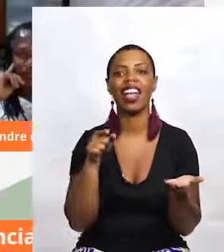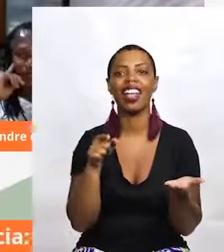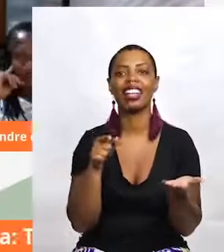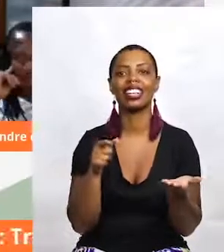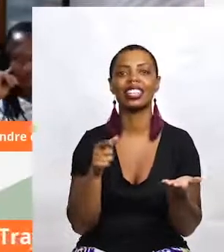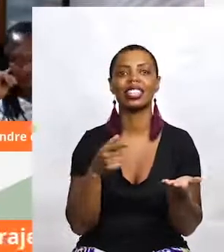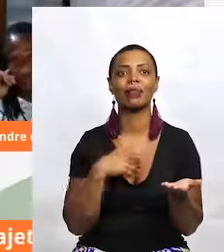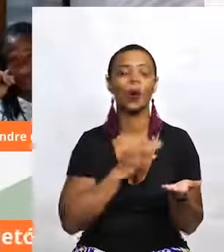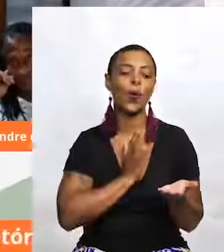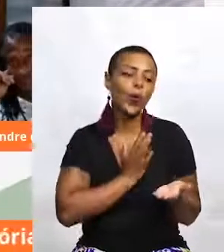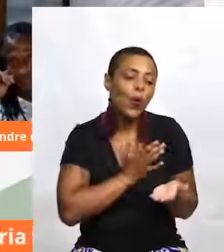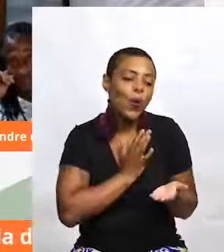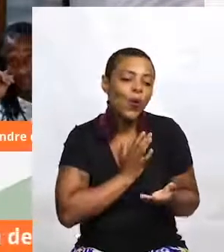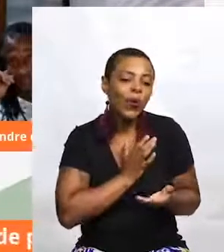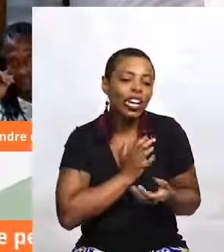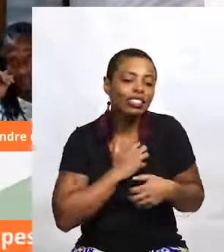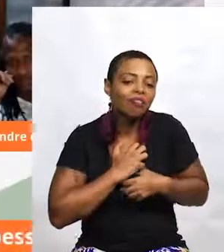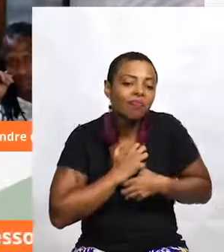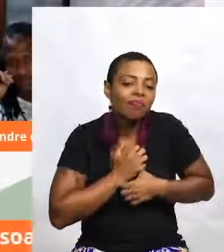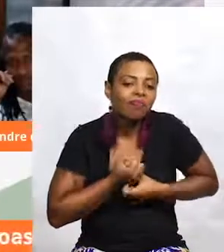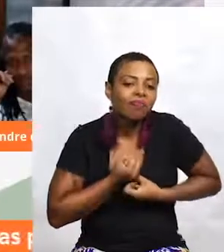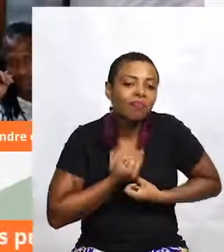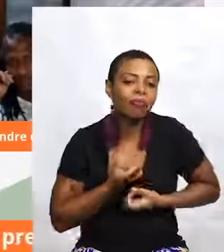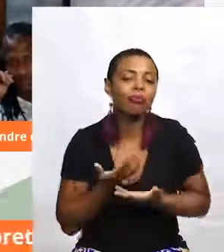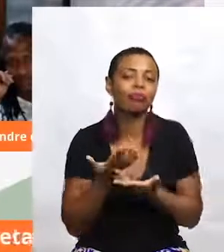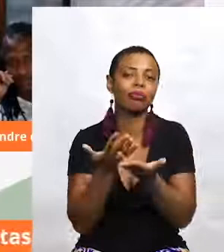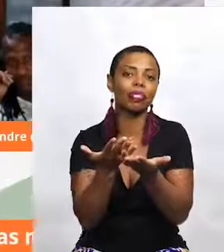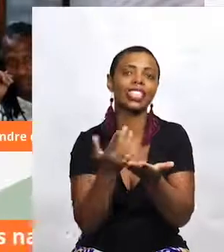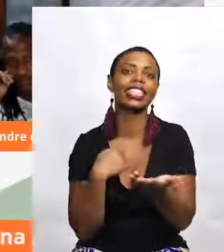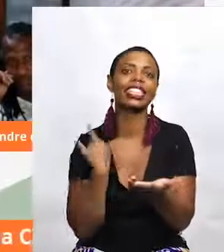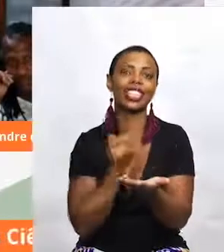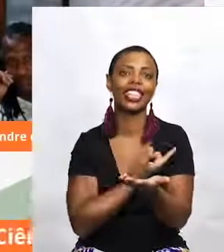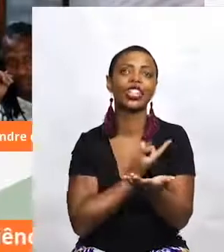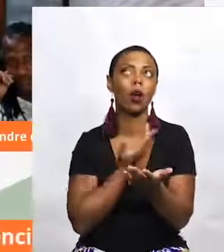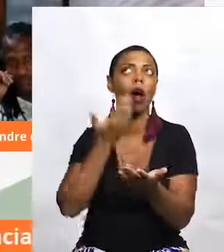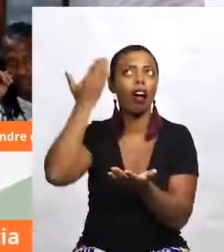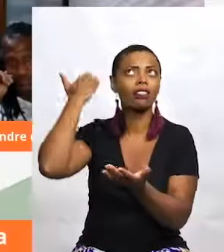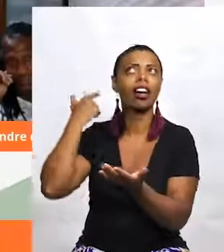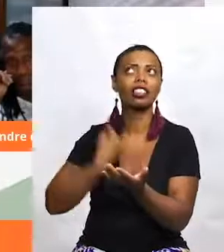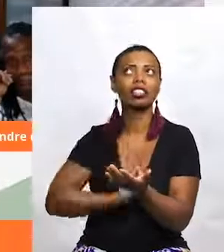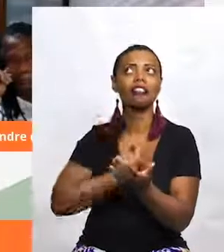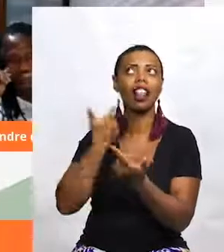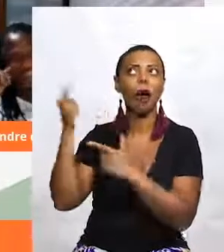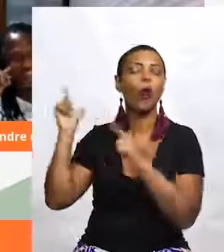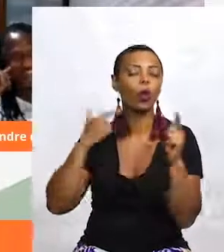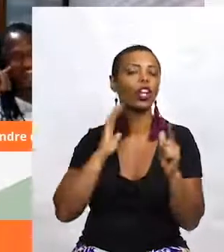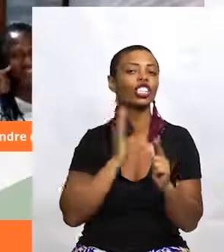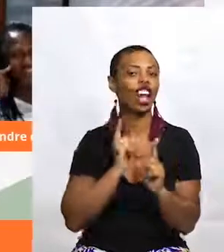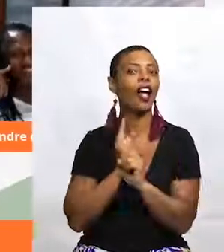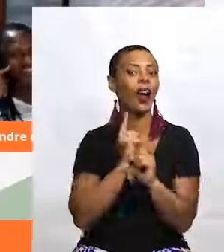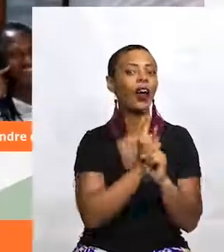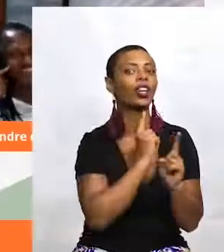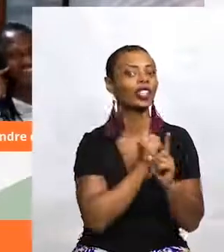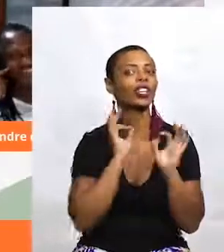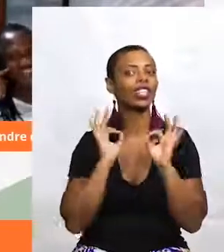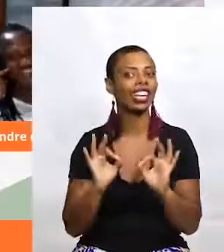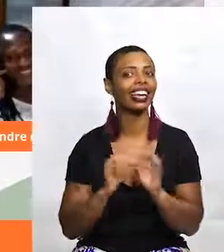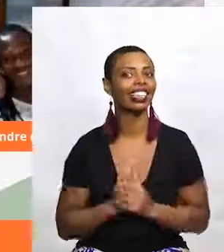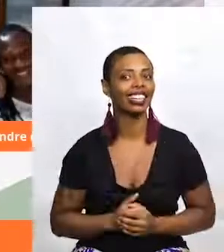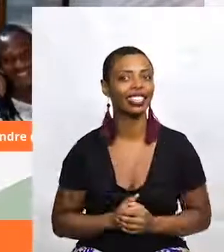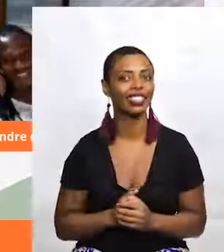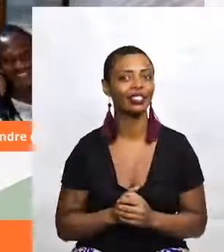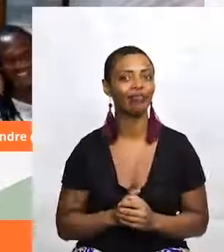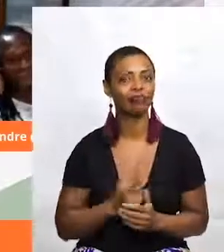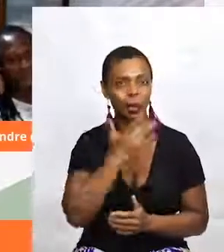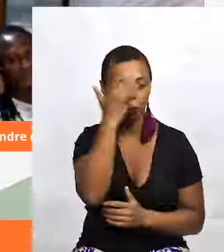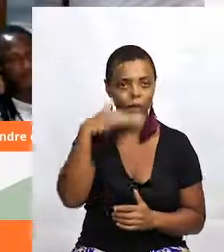palavras que meu coração trouxe para vocês. E a gente se encontrou em outras vidas, podem ter certeza. Pessoal, para vocês que